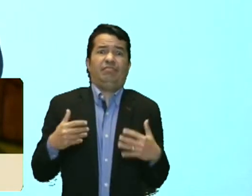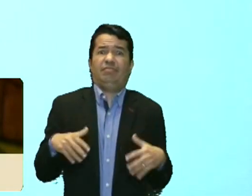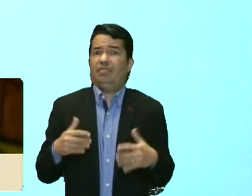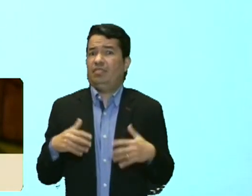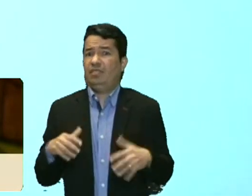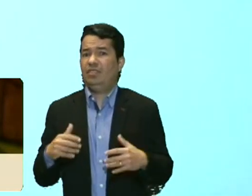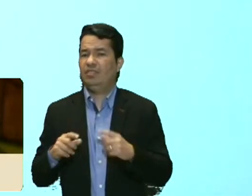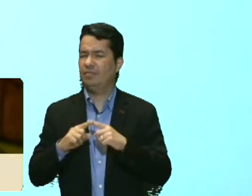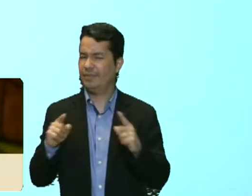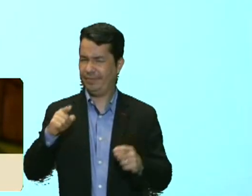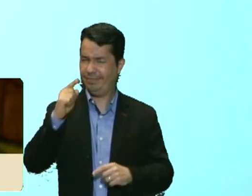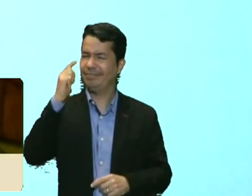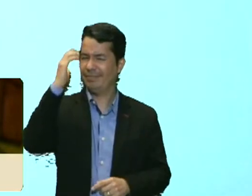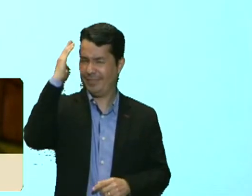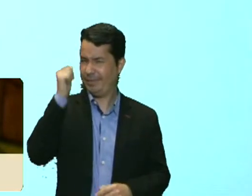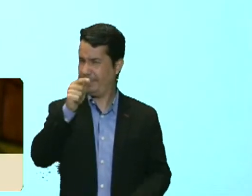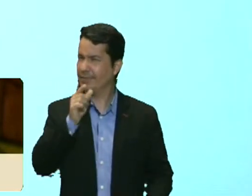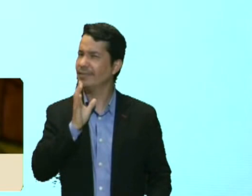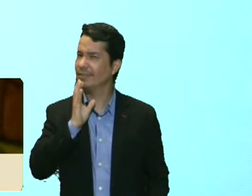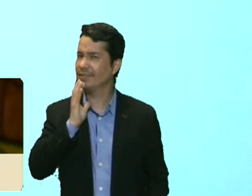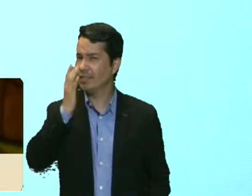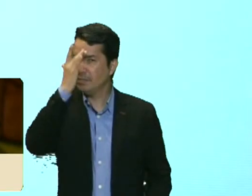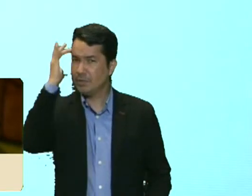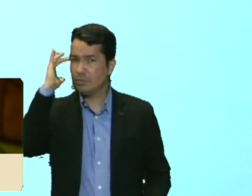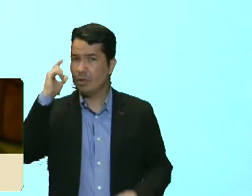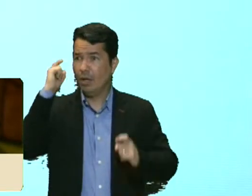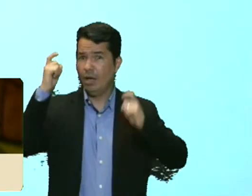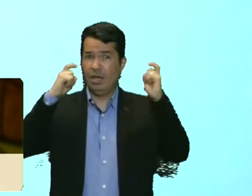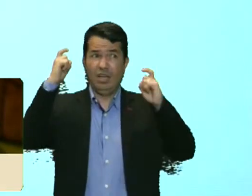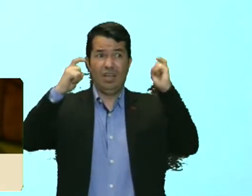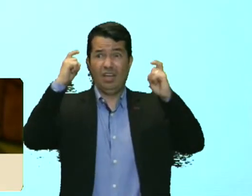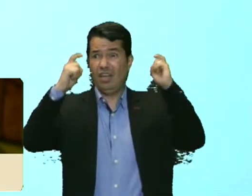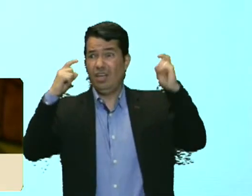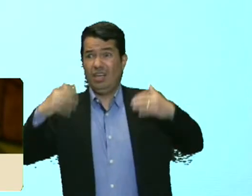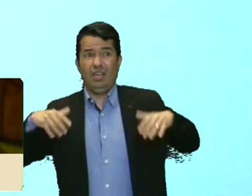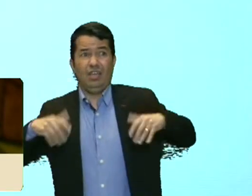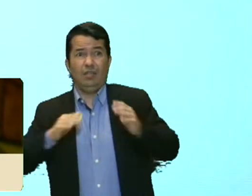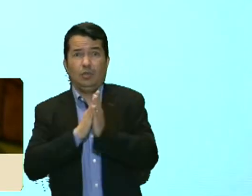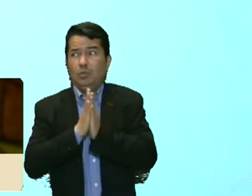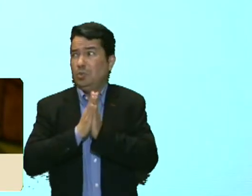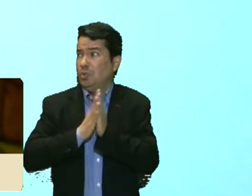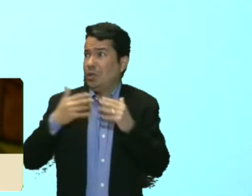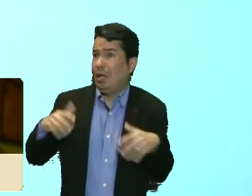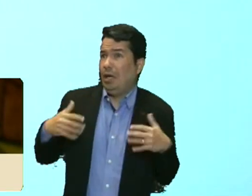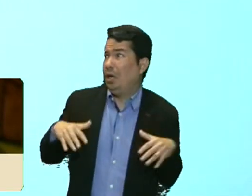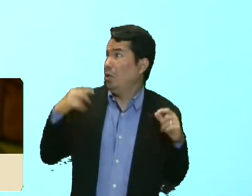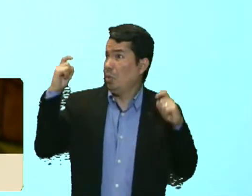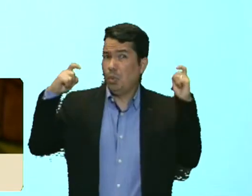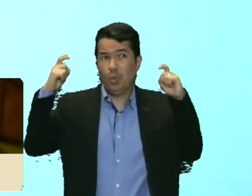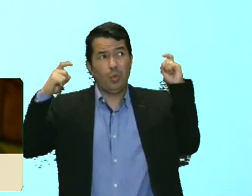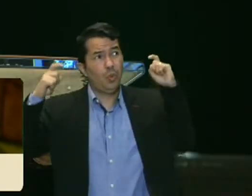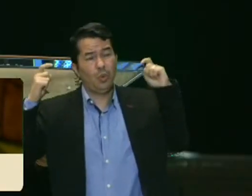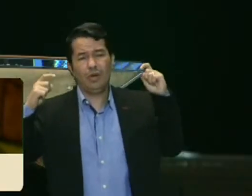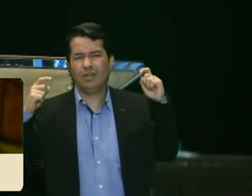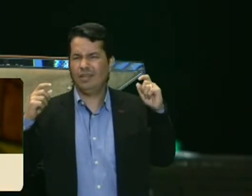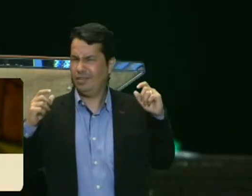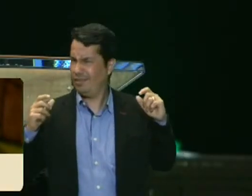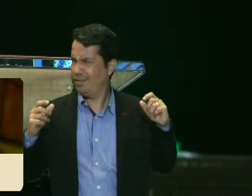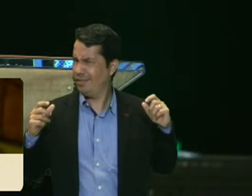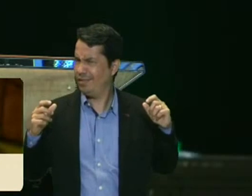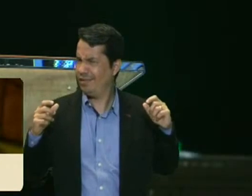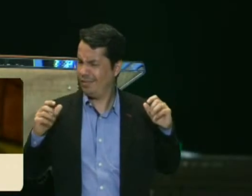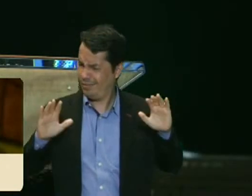que já são ansiosos sem ter motivos. Eu conheço vários assim. Que só